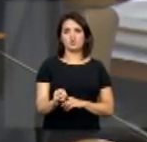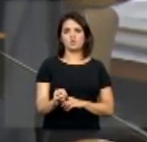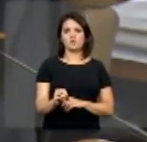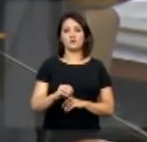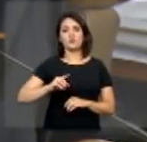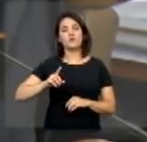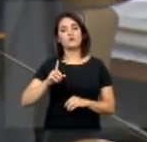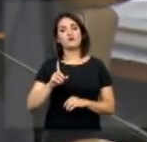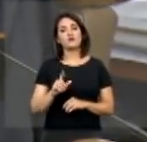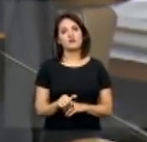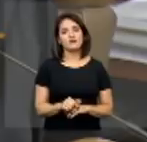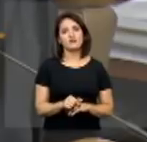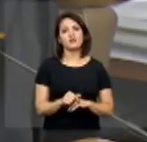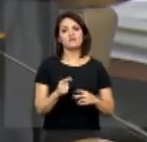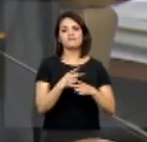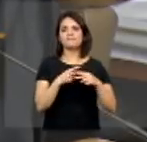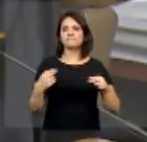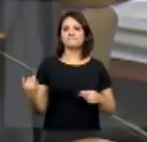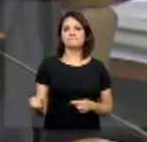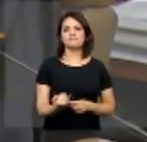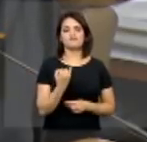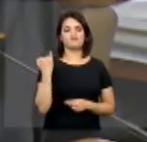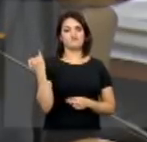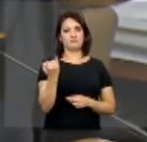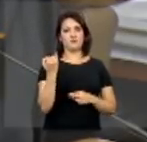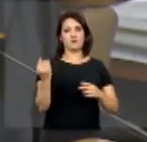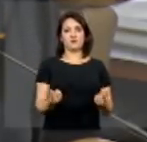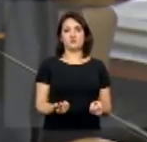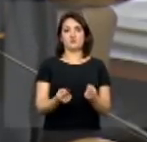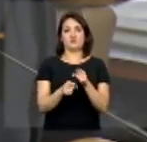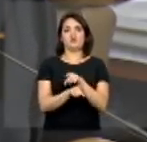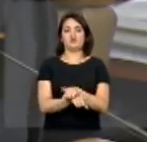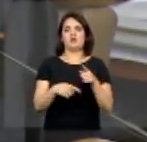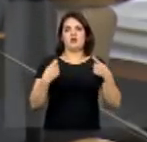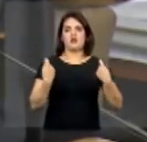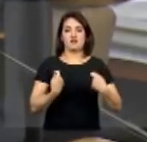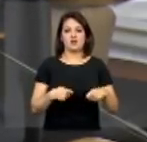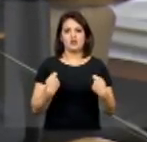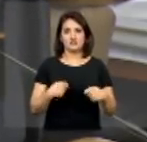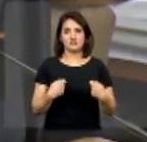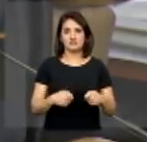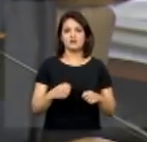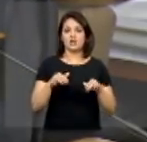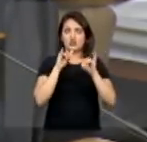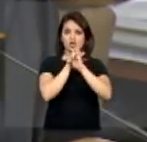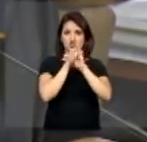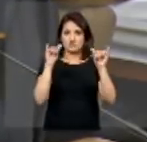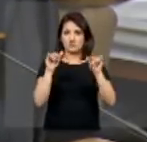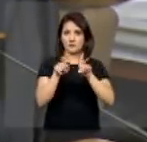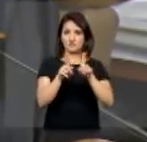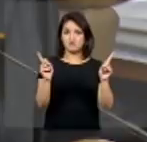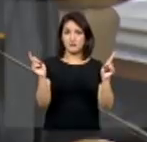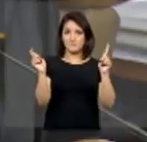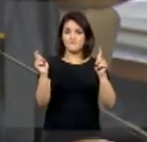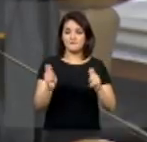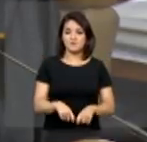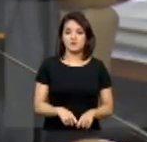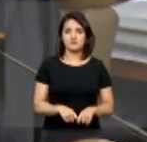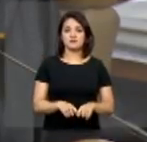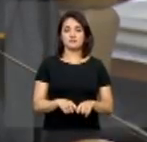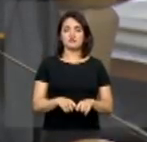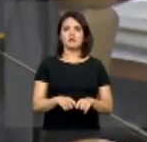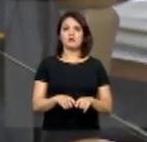elementos essenciais do contraditório a necessidade de informação ea possibilidade de reação